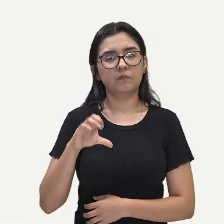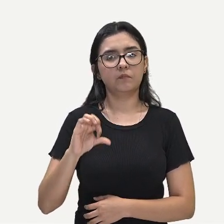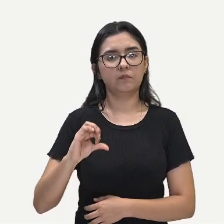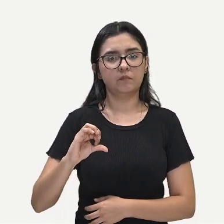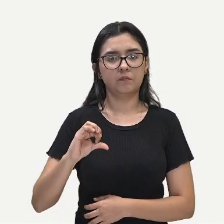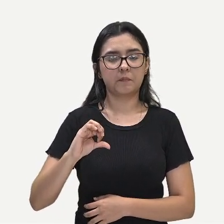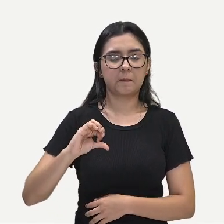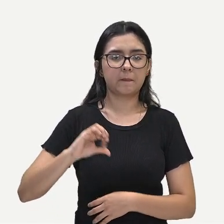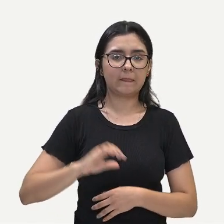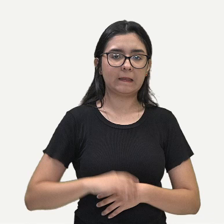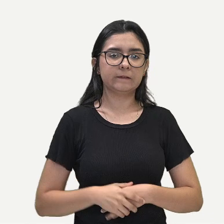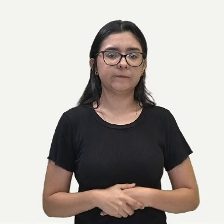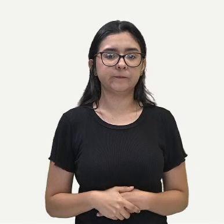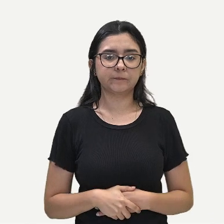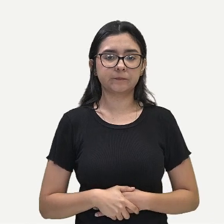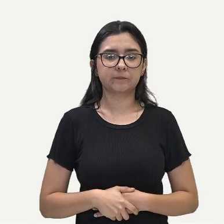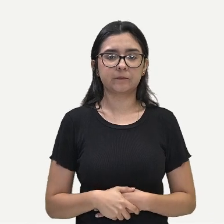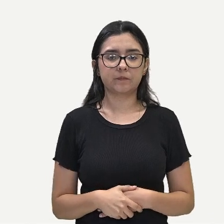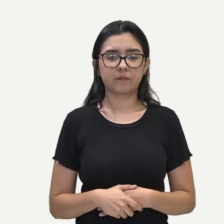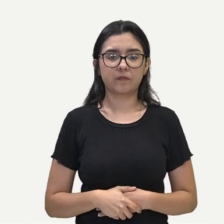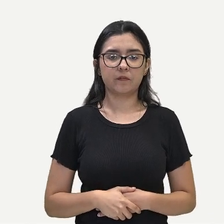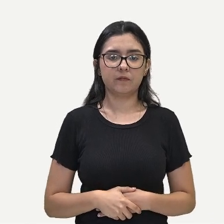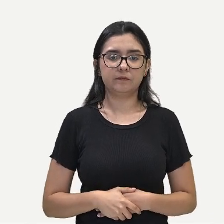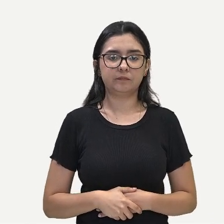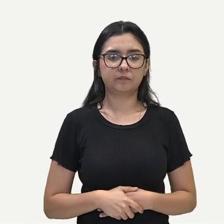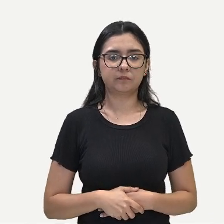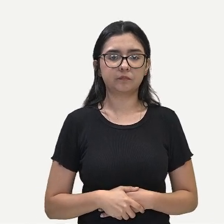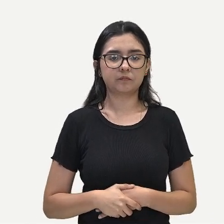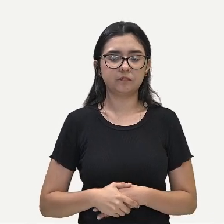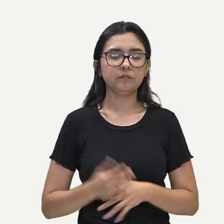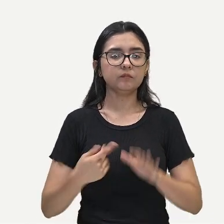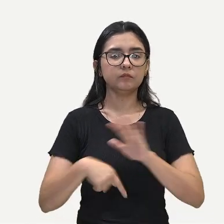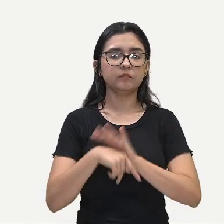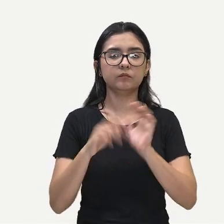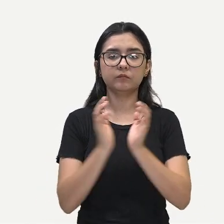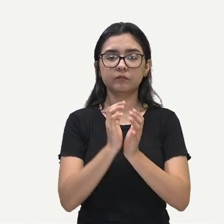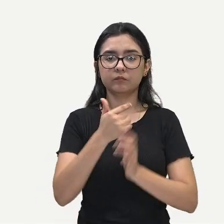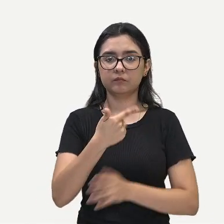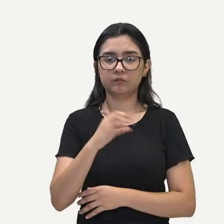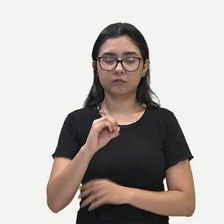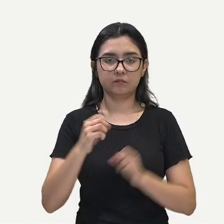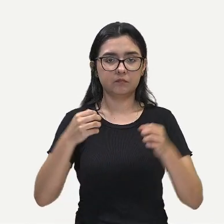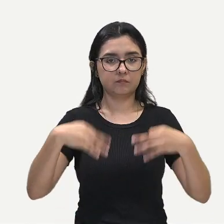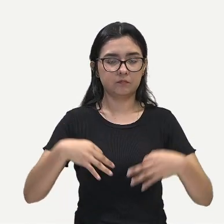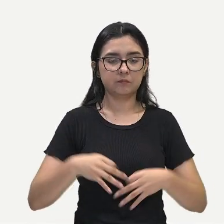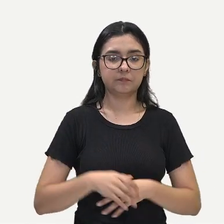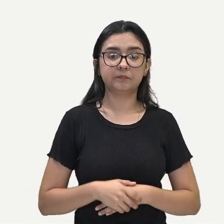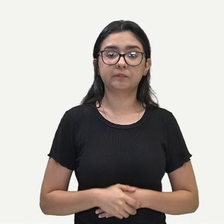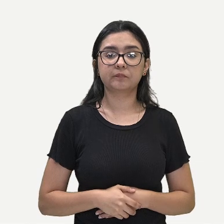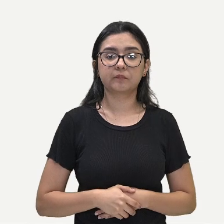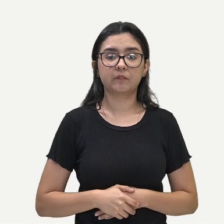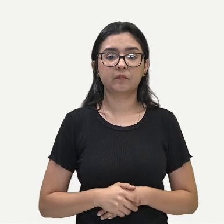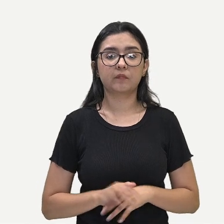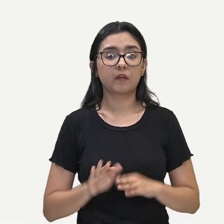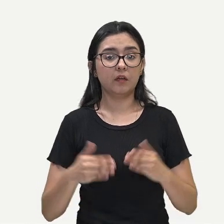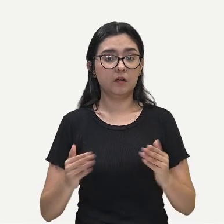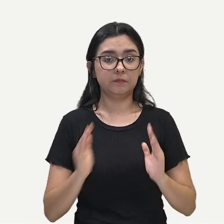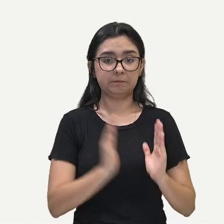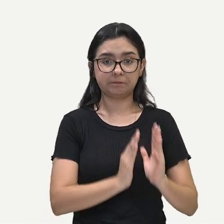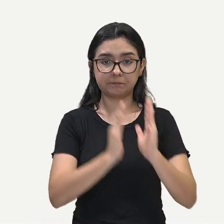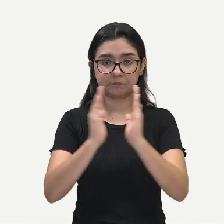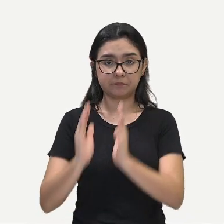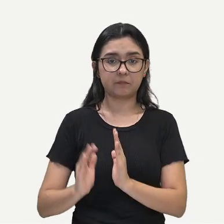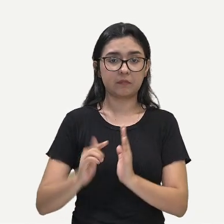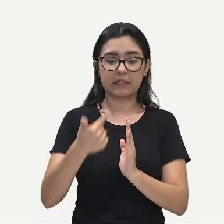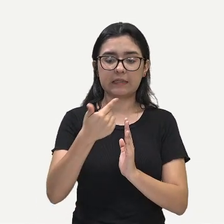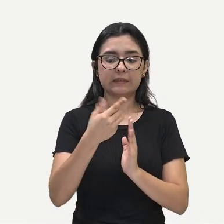27, 28 e 29. Tudo bem? A partir do 30, né,